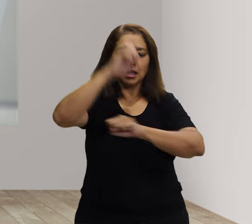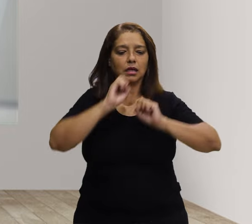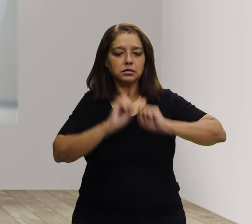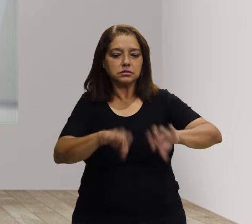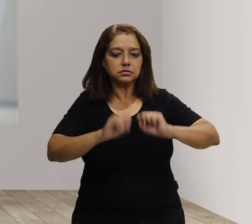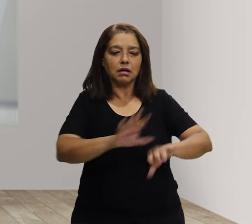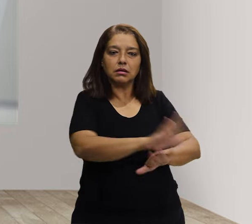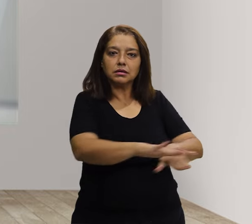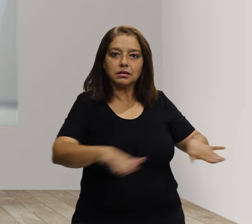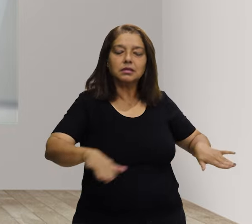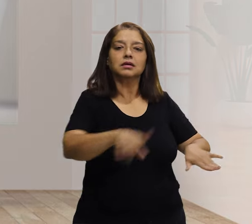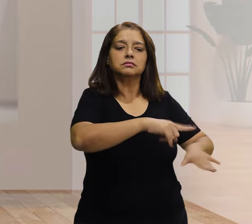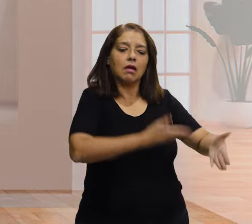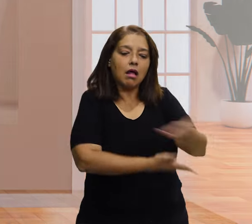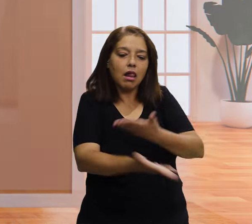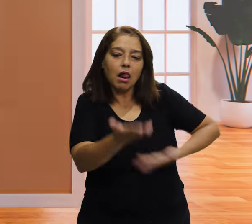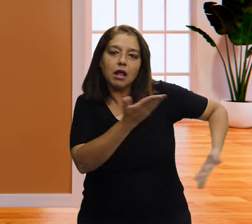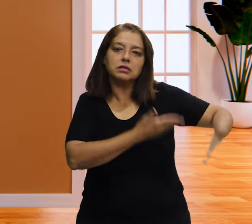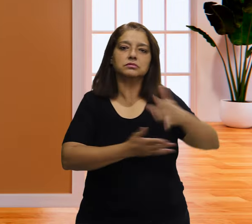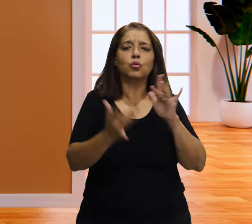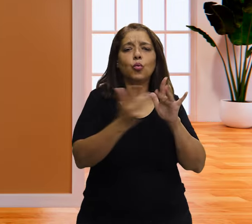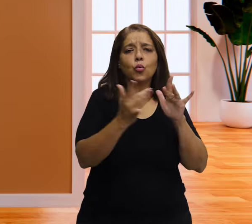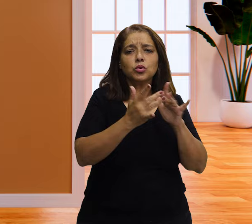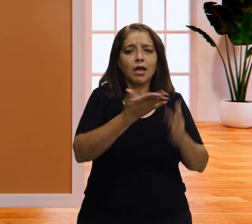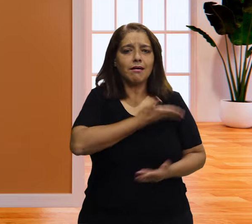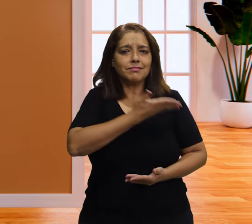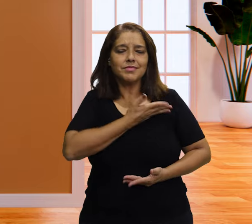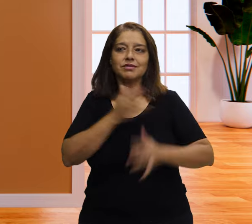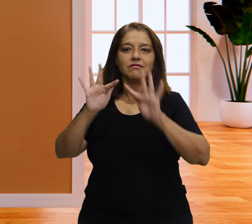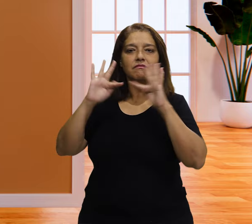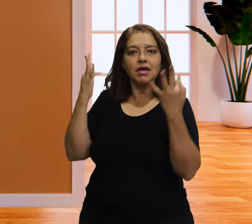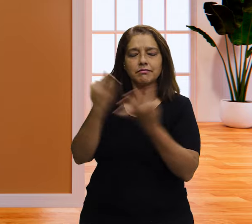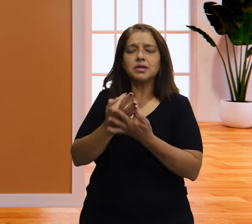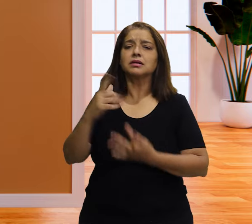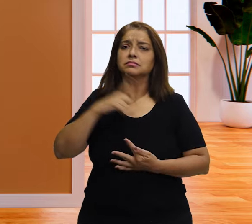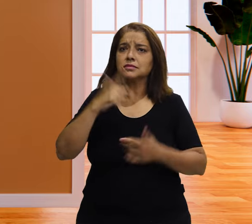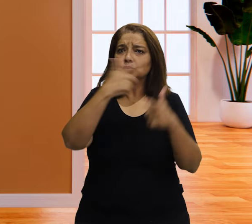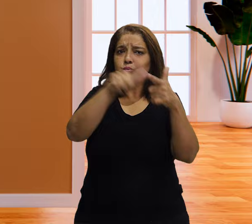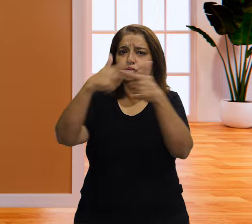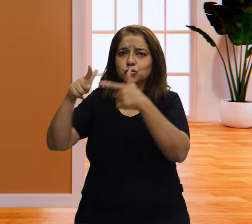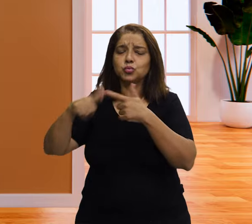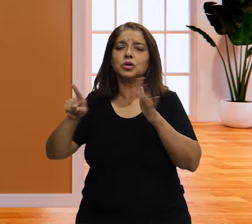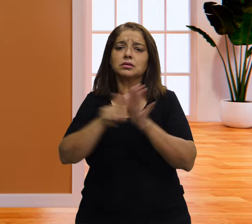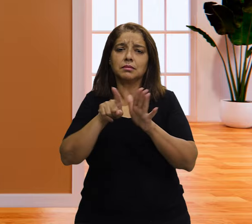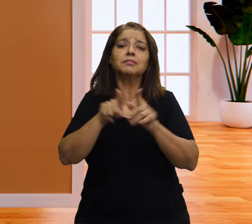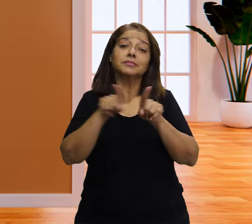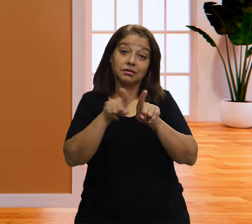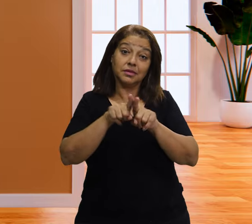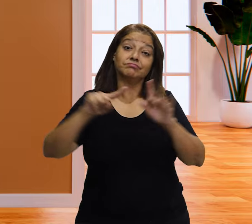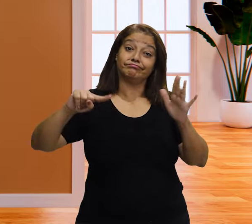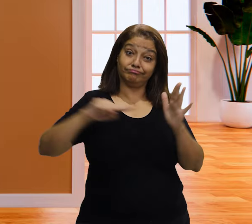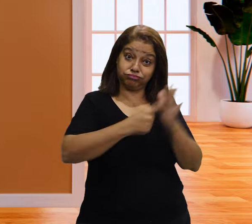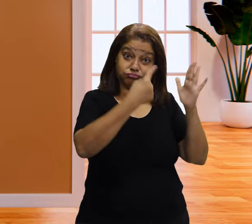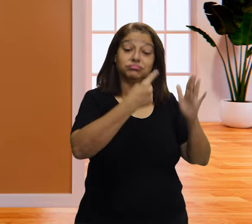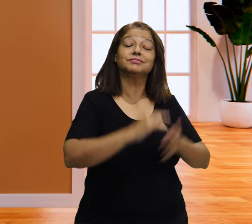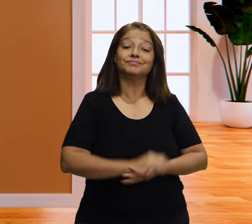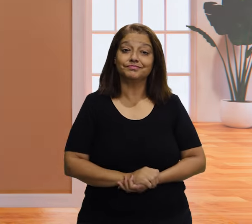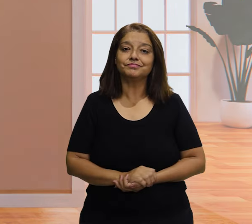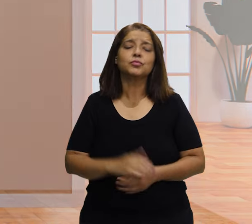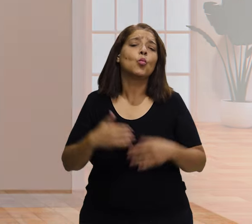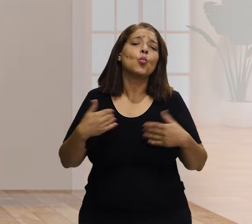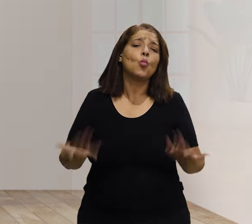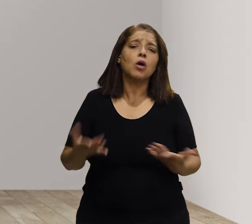gera conflitos e denúncias. E quais são as causas e os fatores associados ao